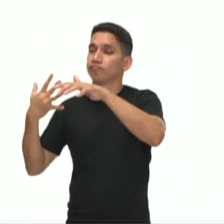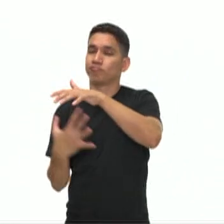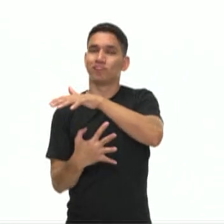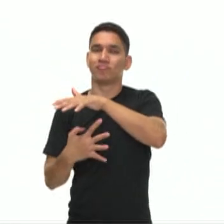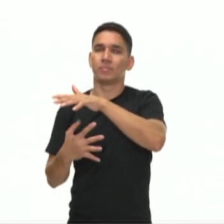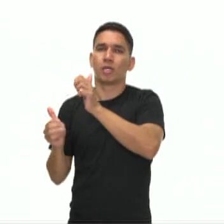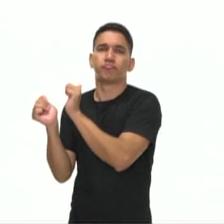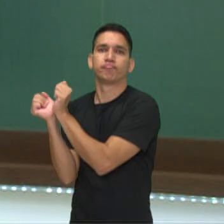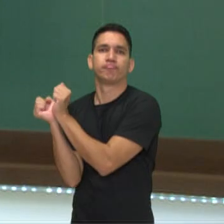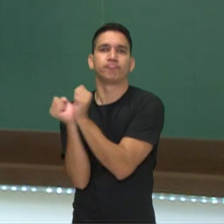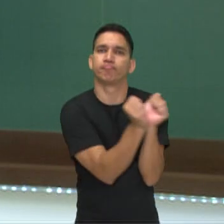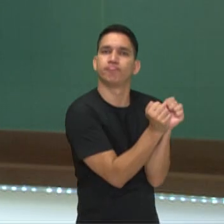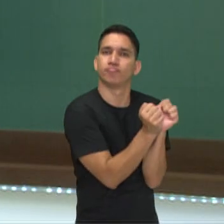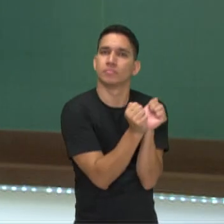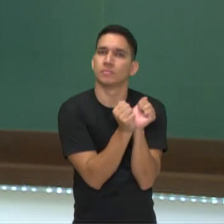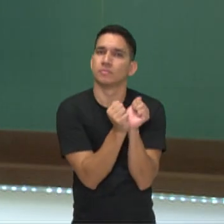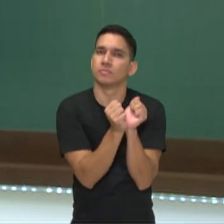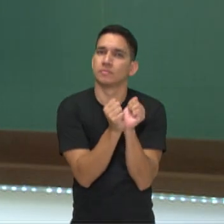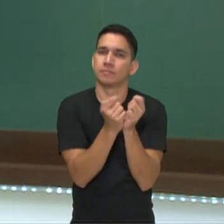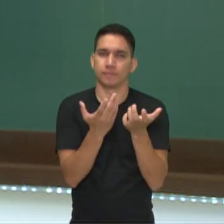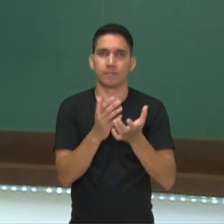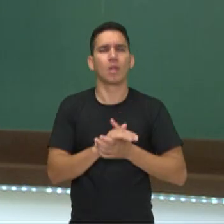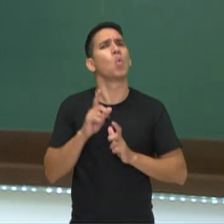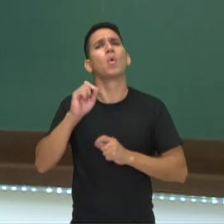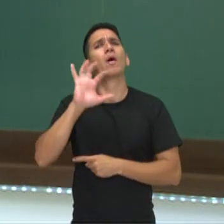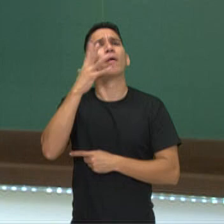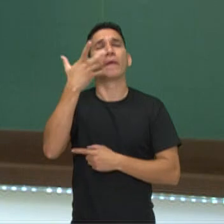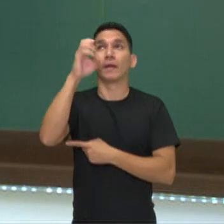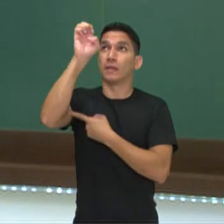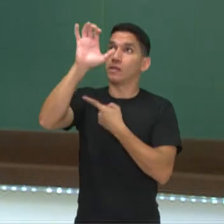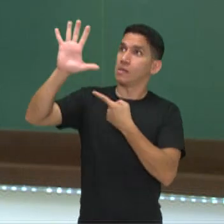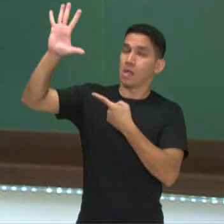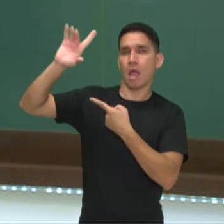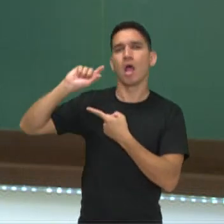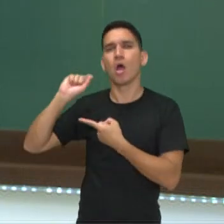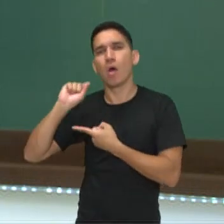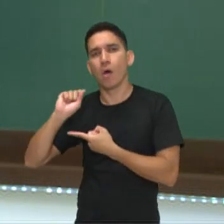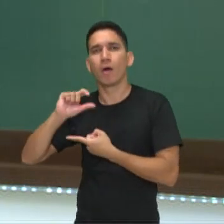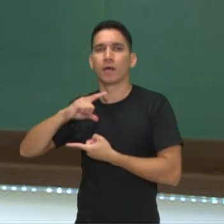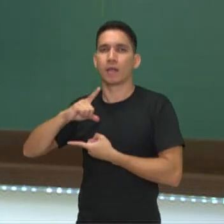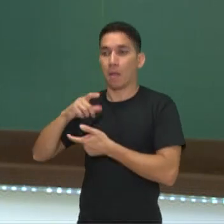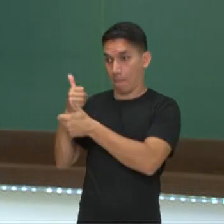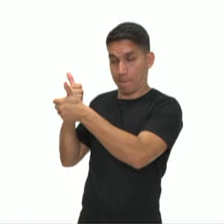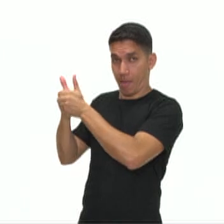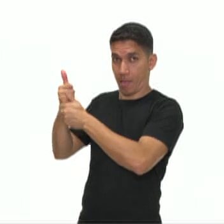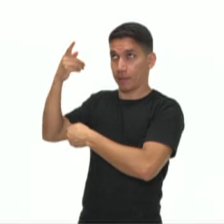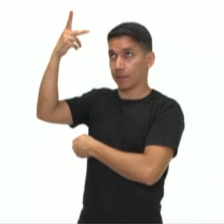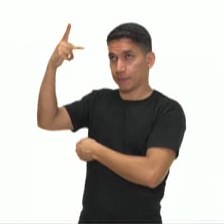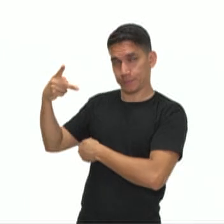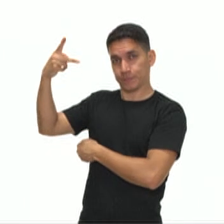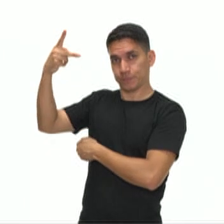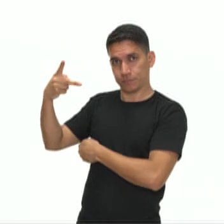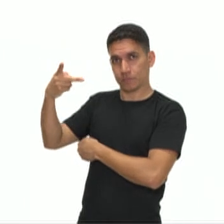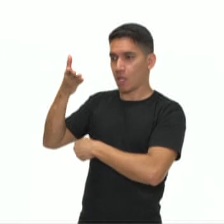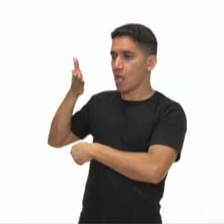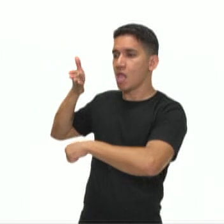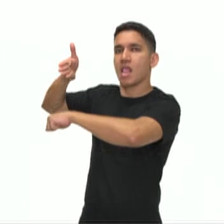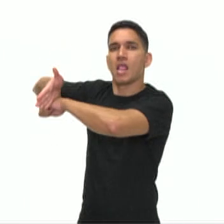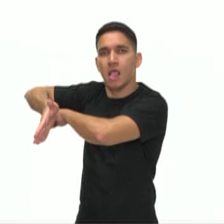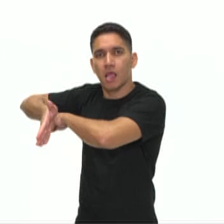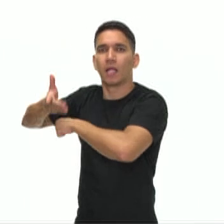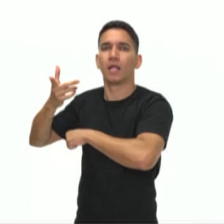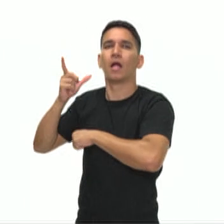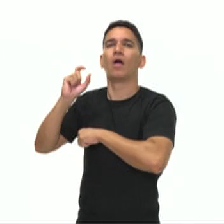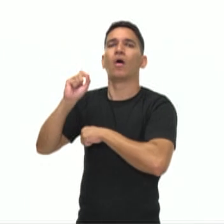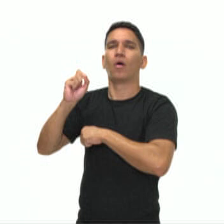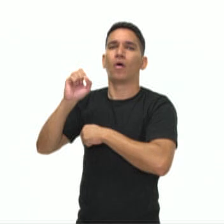forçada. O que aconteceu? Os europeus, pela proximidade geográfica, entraram na